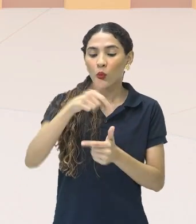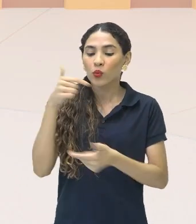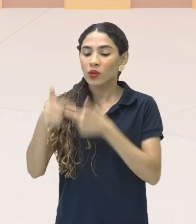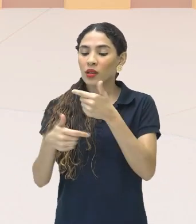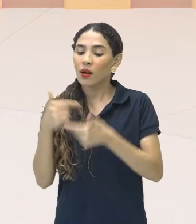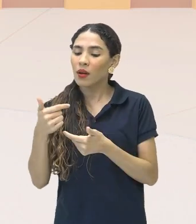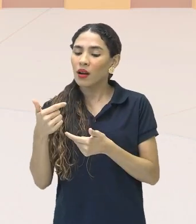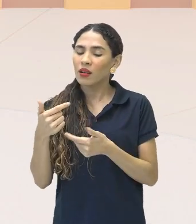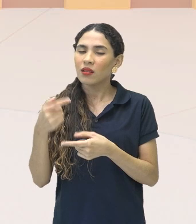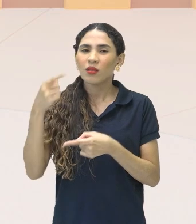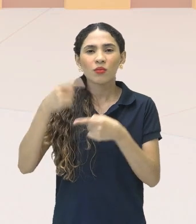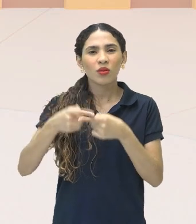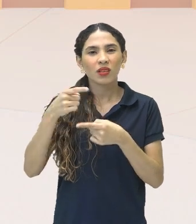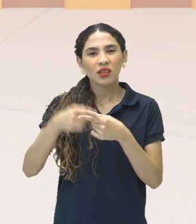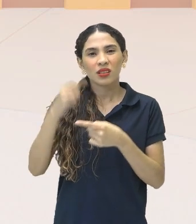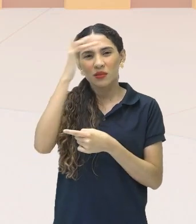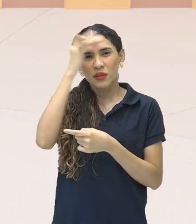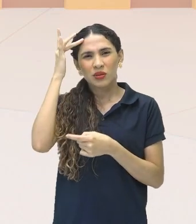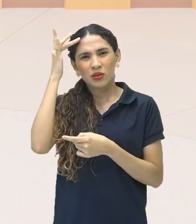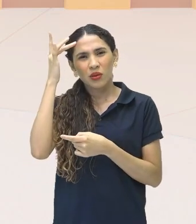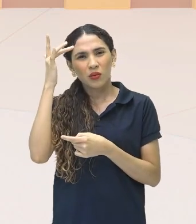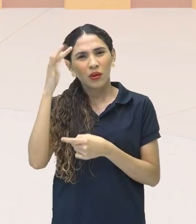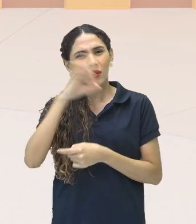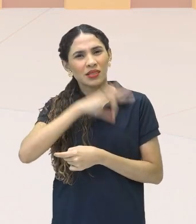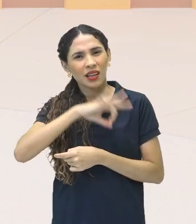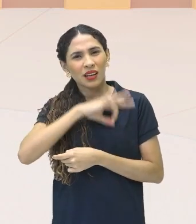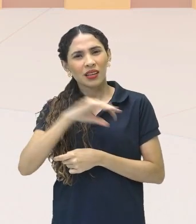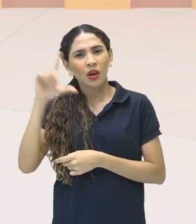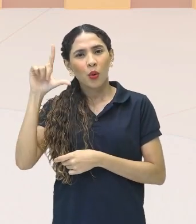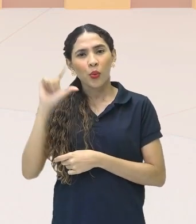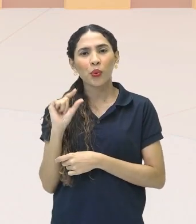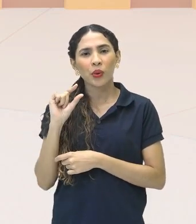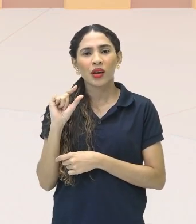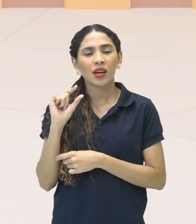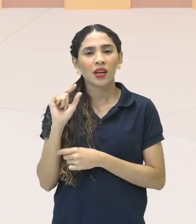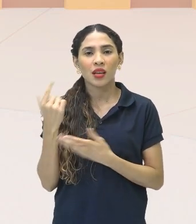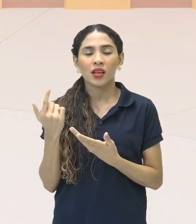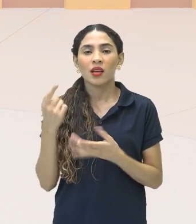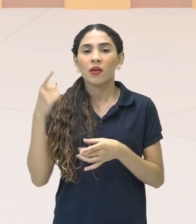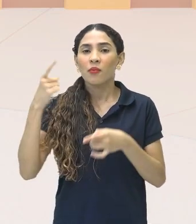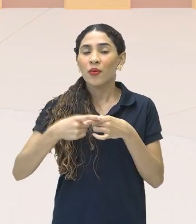trabalho e dizer por que as pessoas ganham baixo salário? Por que